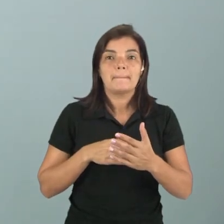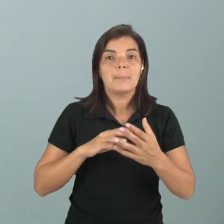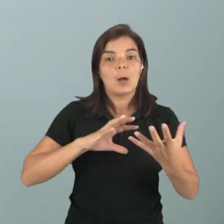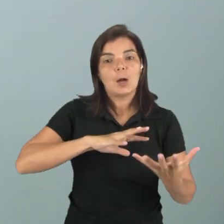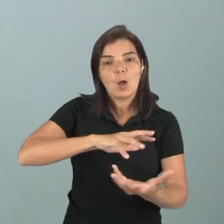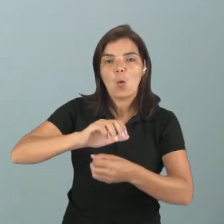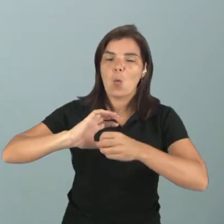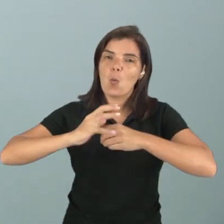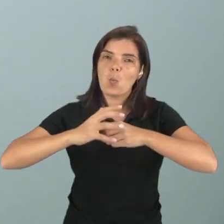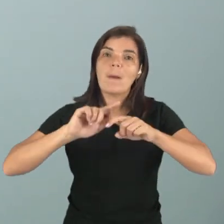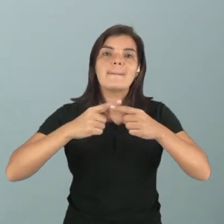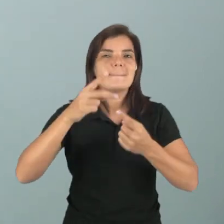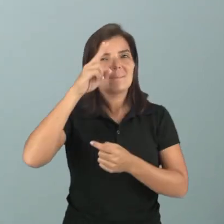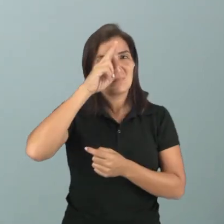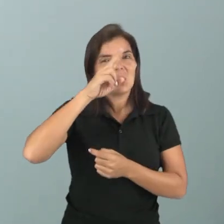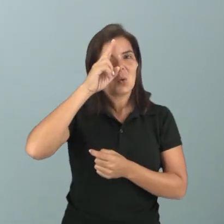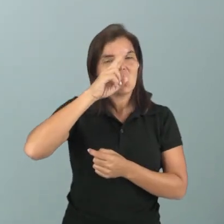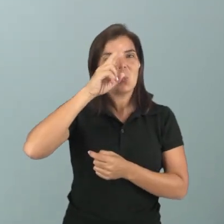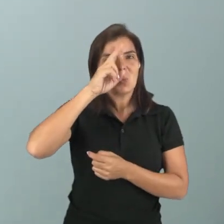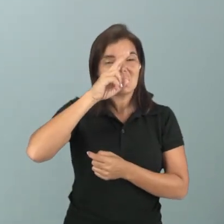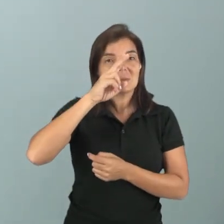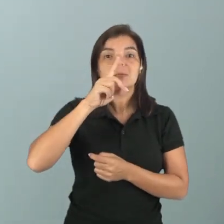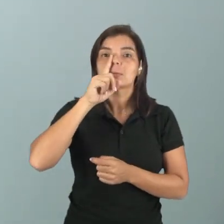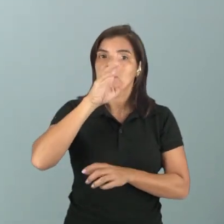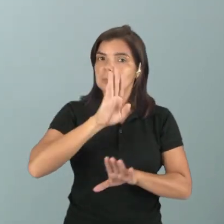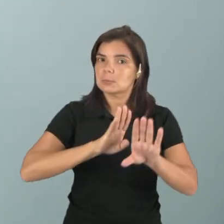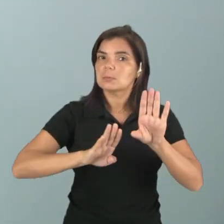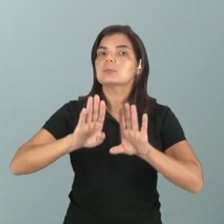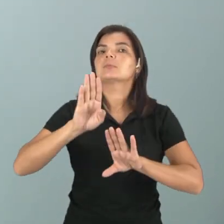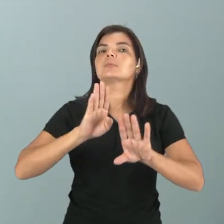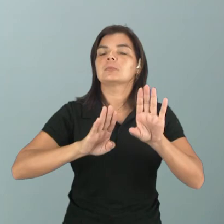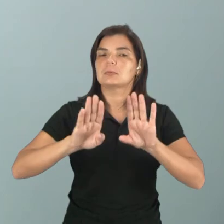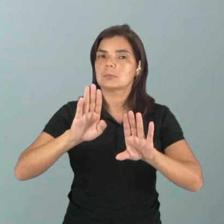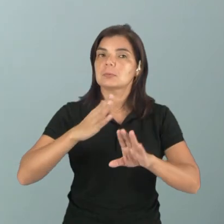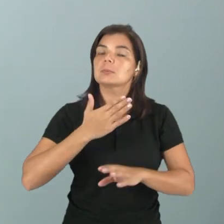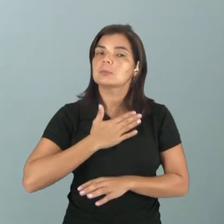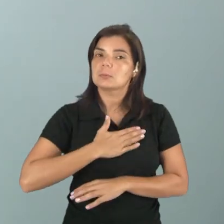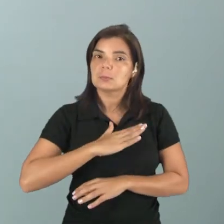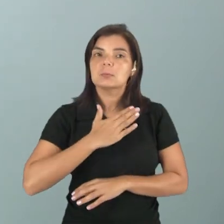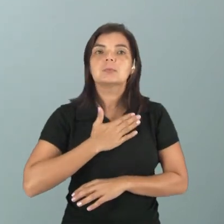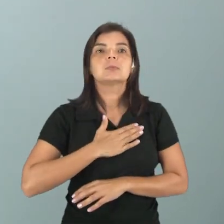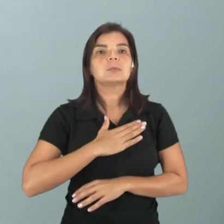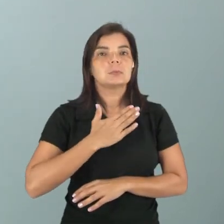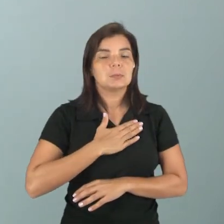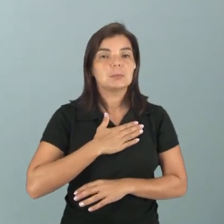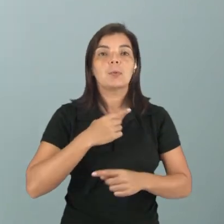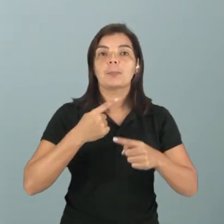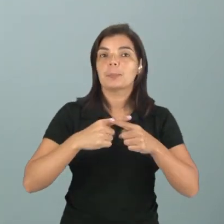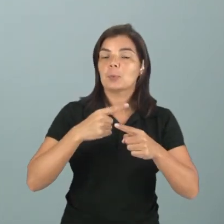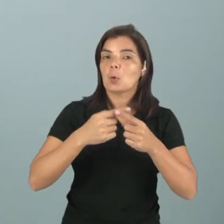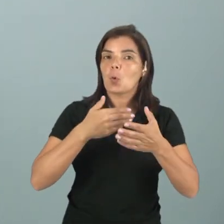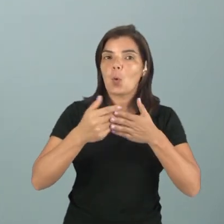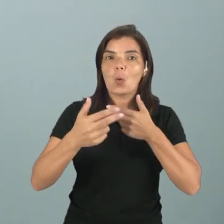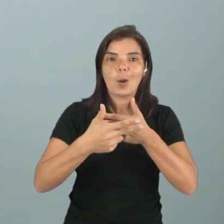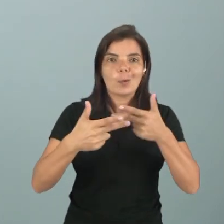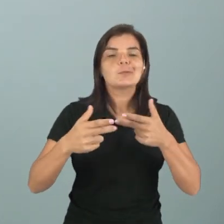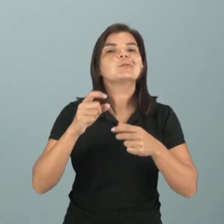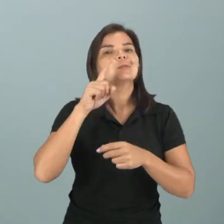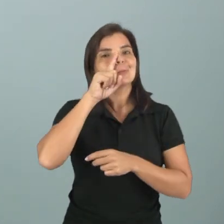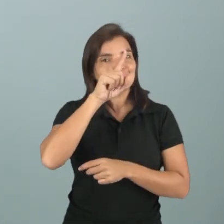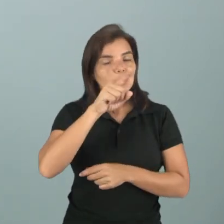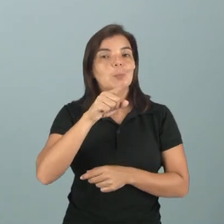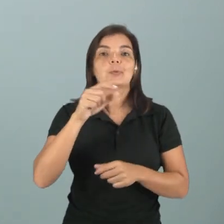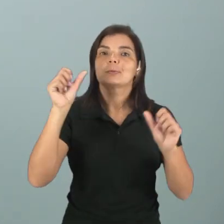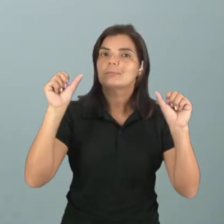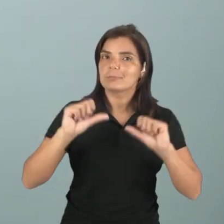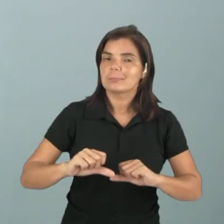atmosfera diretamente, mas lembra que ela é extremamente perigosa, né? Tem que ter todo um manuseio, tem que ter todo um cuidado, porque qualquer acidente também pode ser